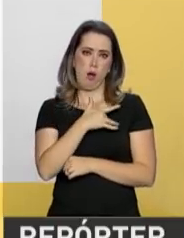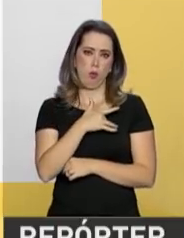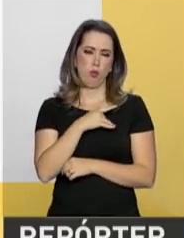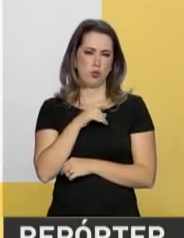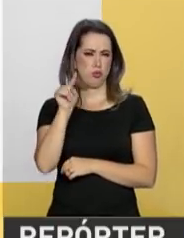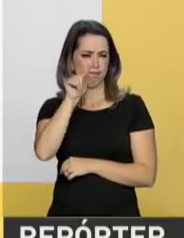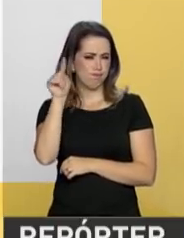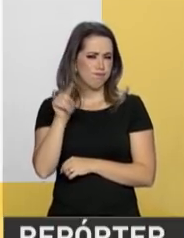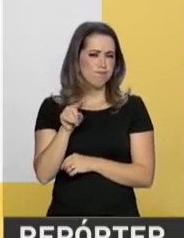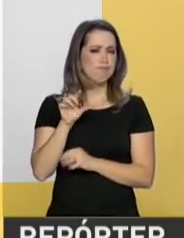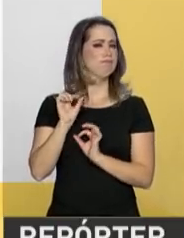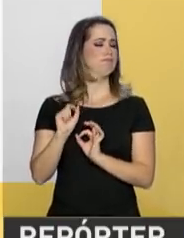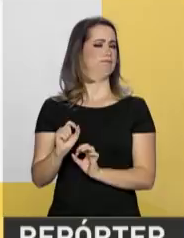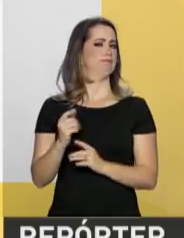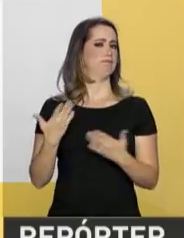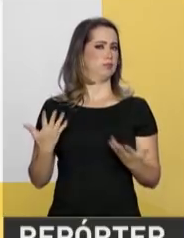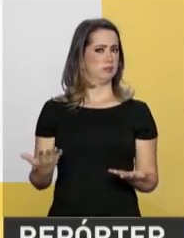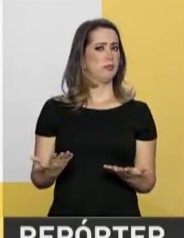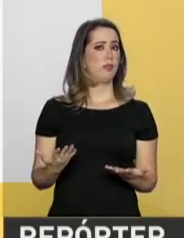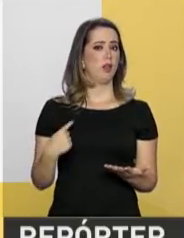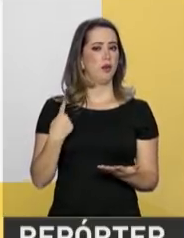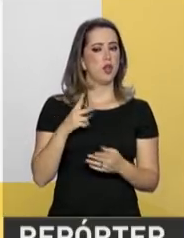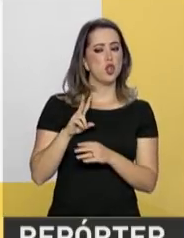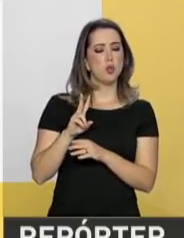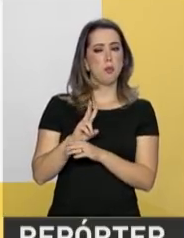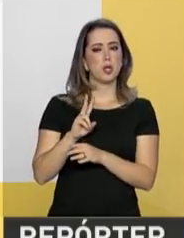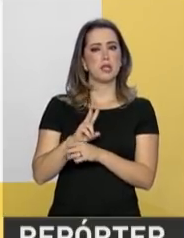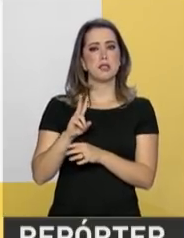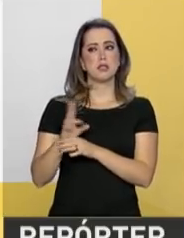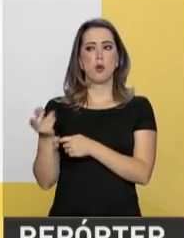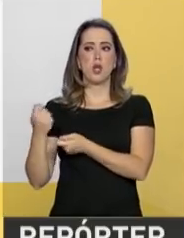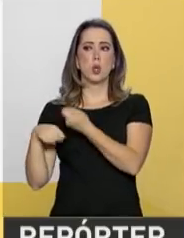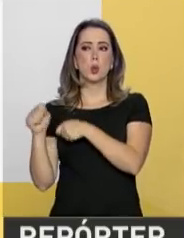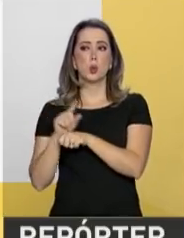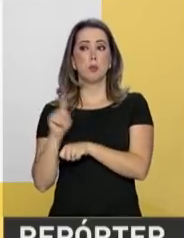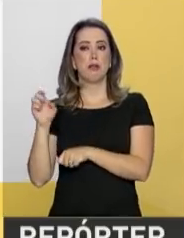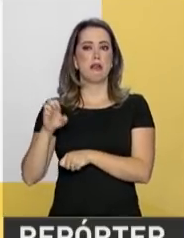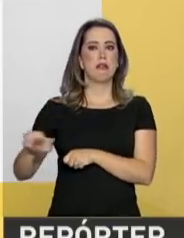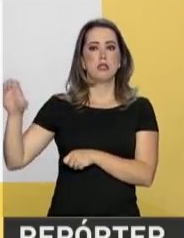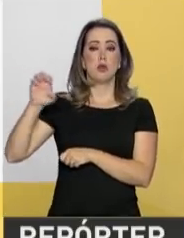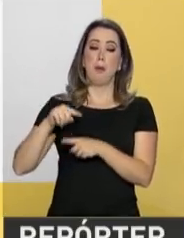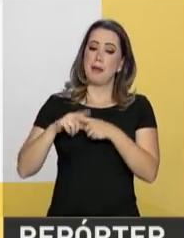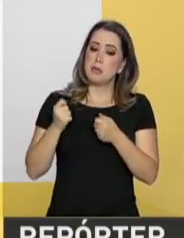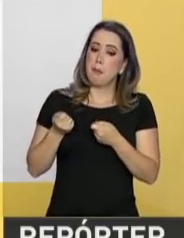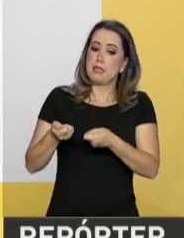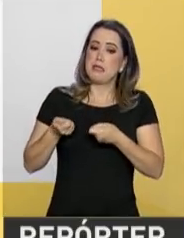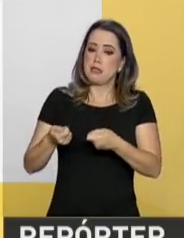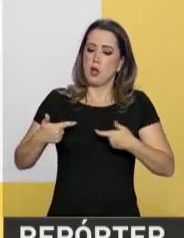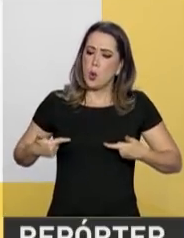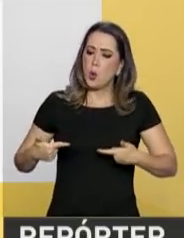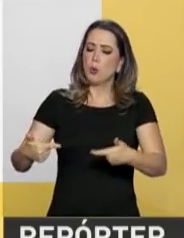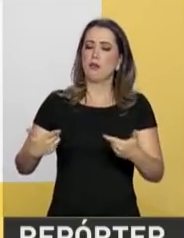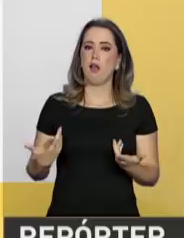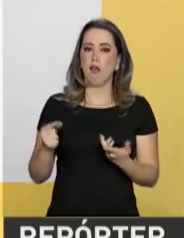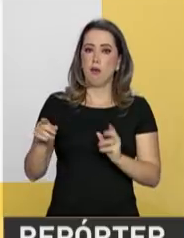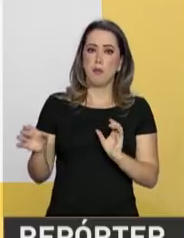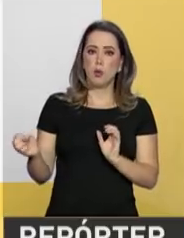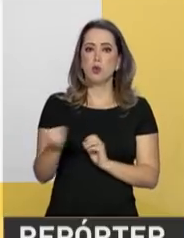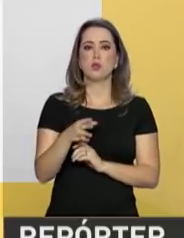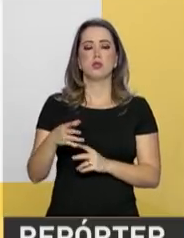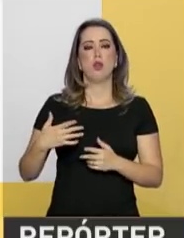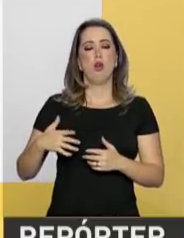ea proteção de mercado que a gente não quer mais aceitar e tem que brigar pelo espaço pelo mercado conforme o mercado